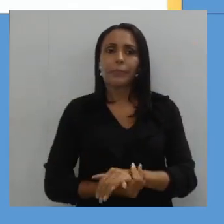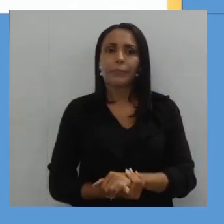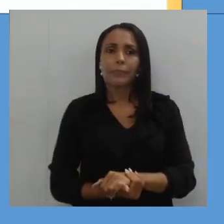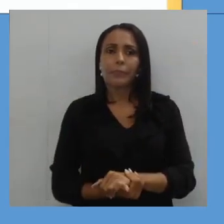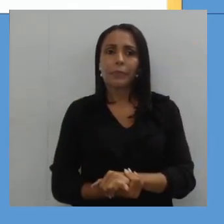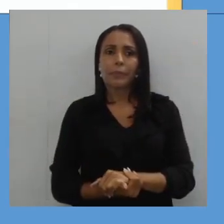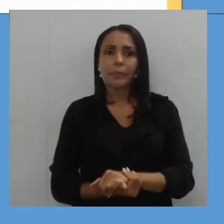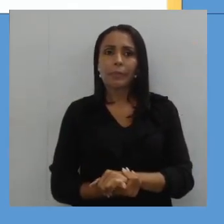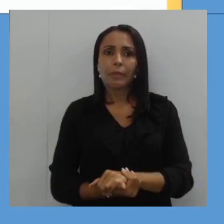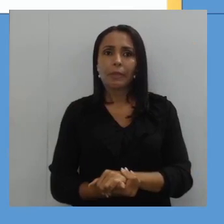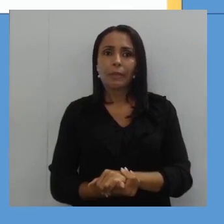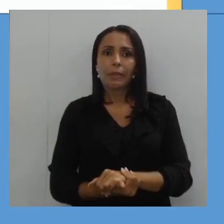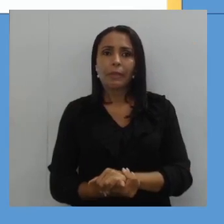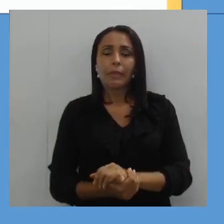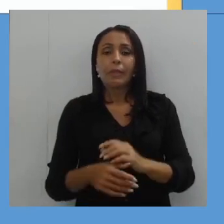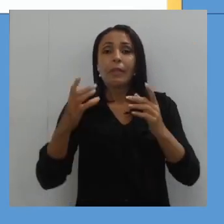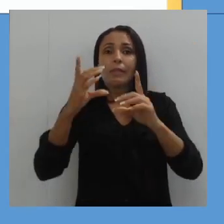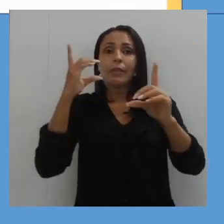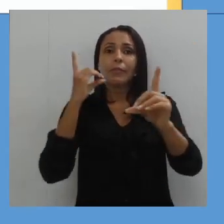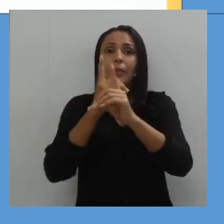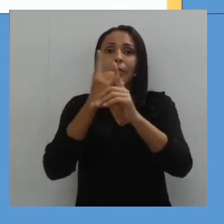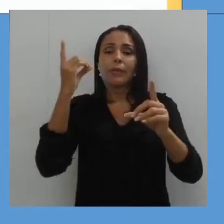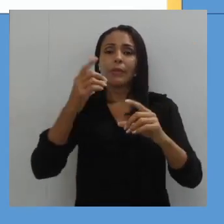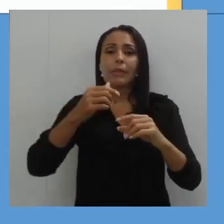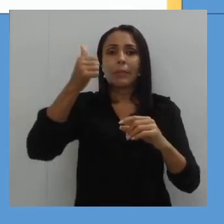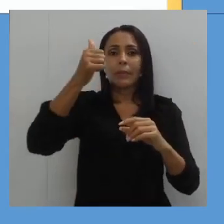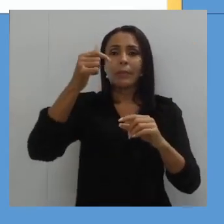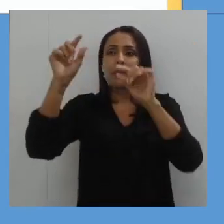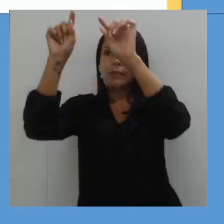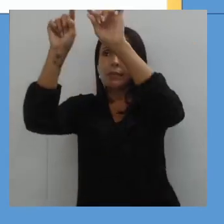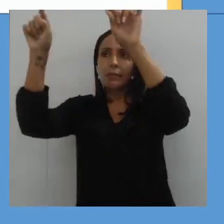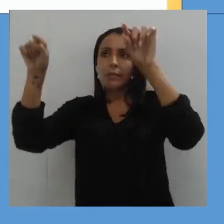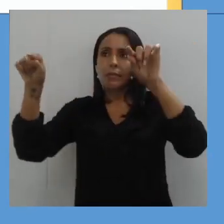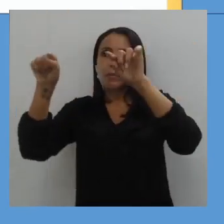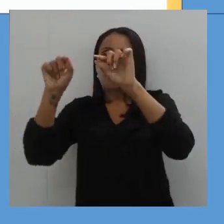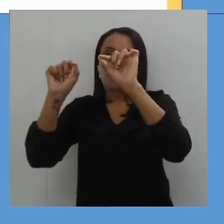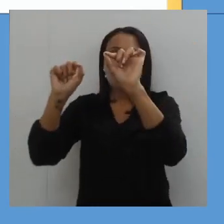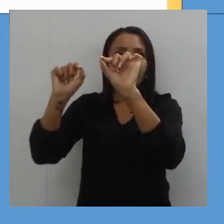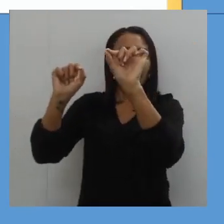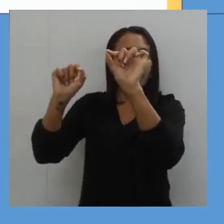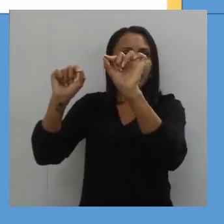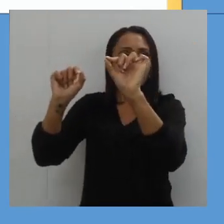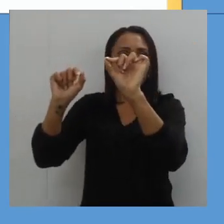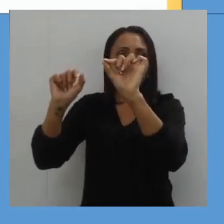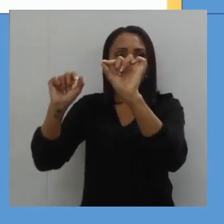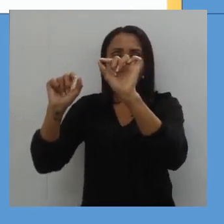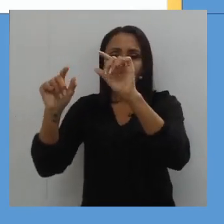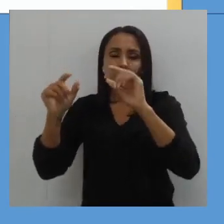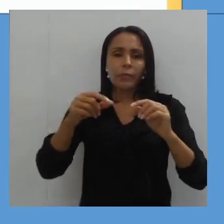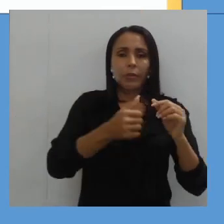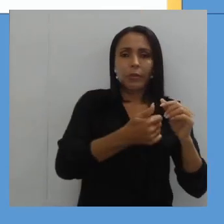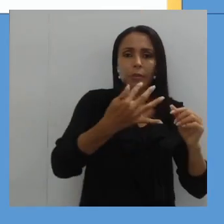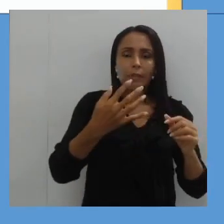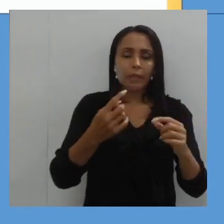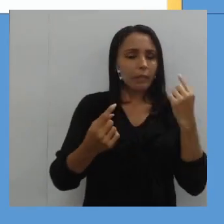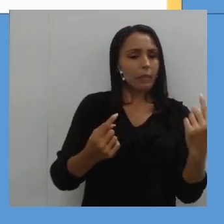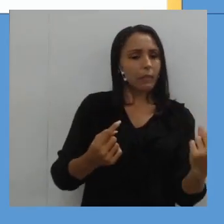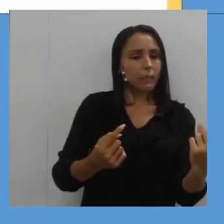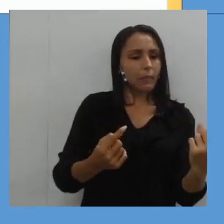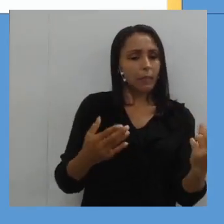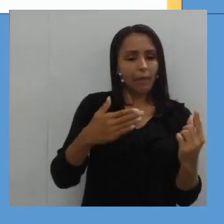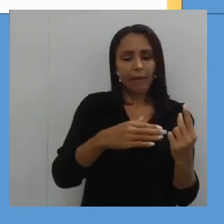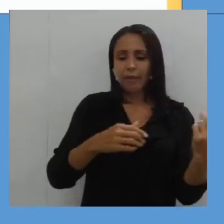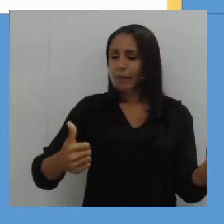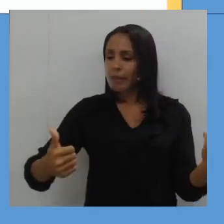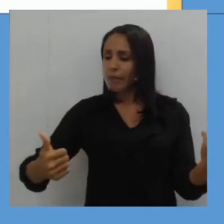caso, vamos dizer que eu vou achar esse primeiro vértice aqui. Então, esse primeiro vértice eu vou contar de 1 até o